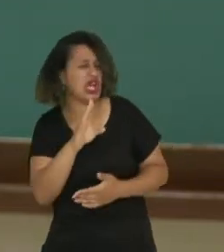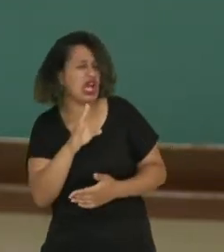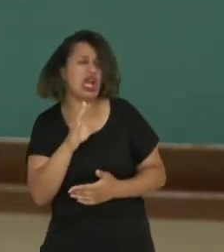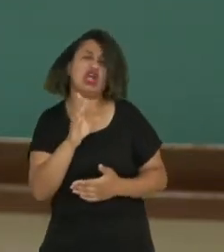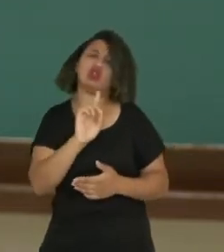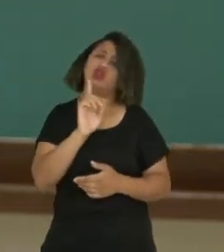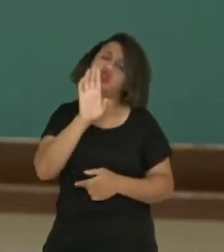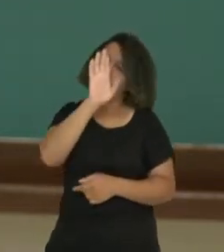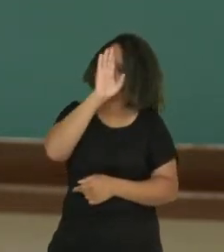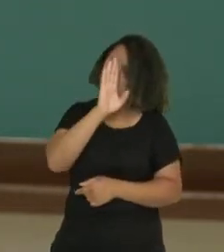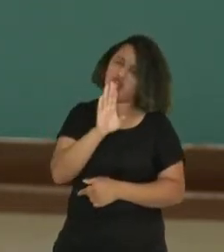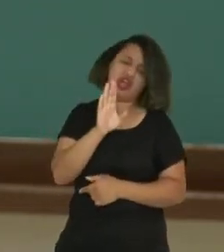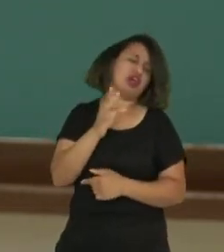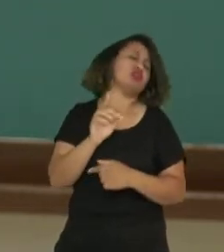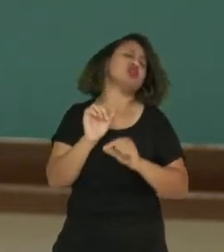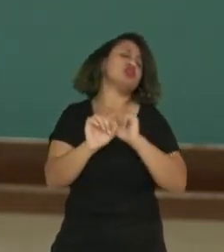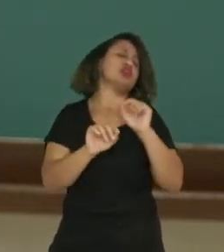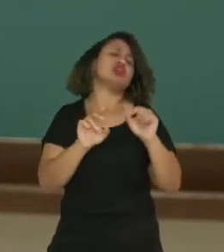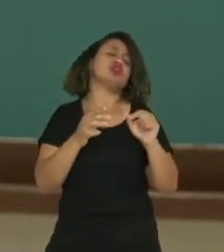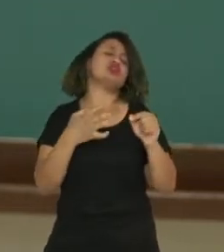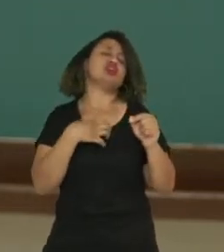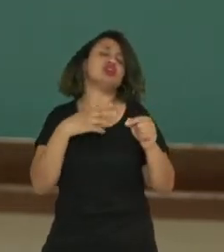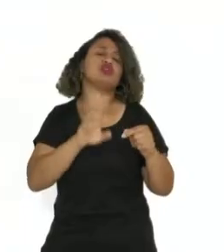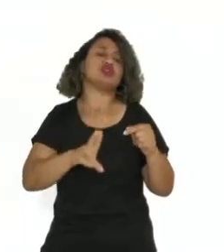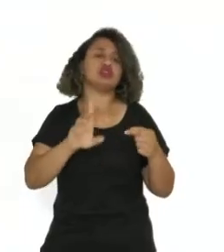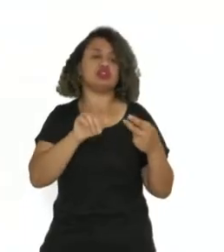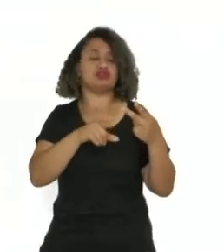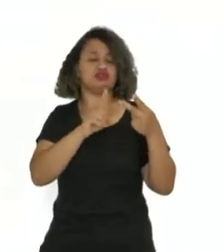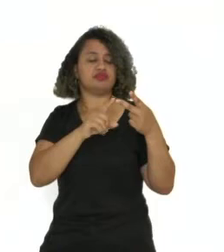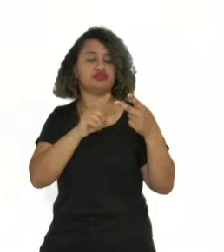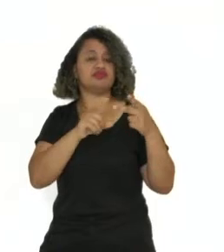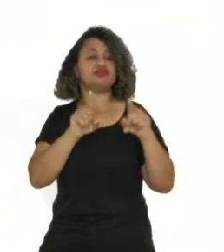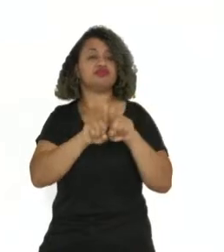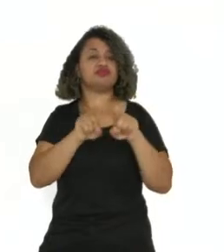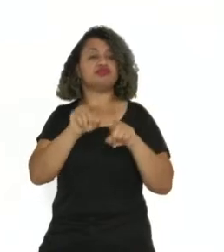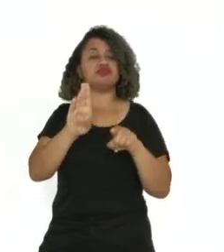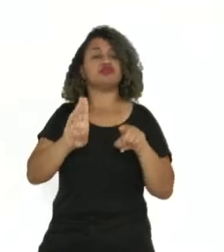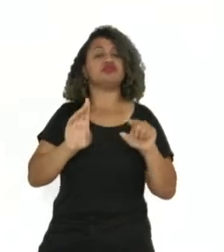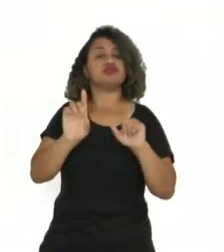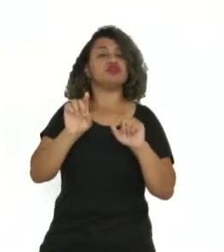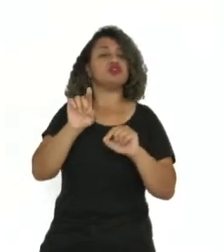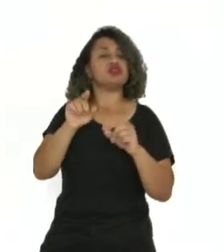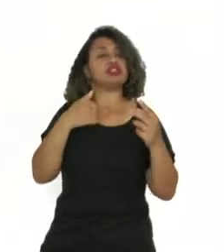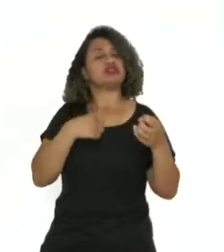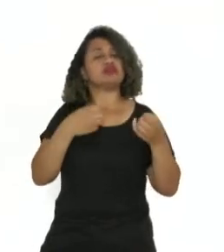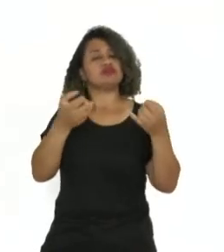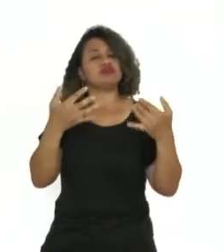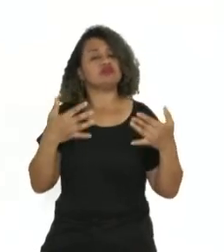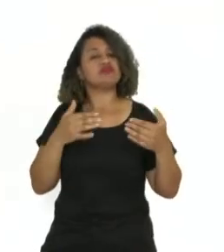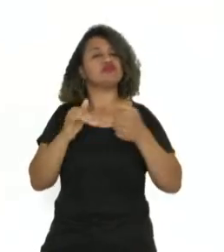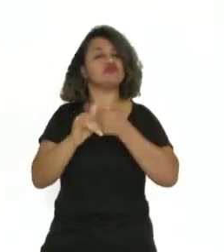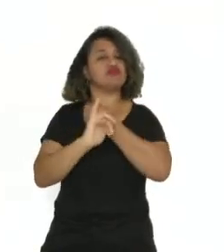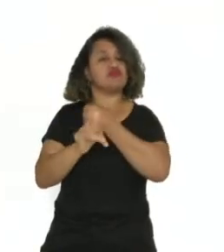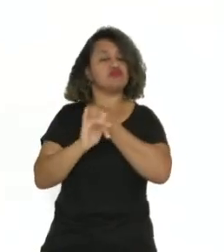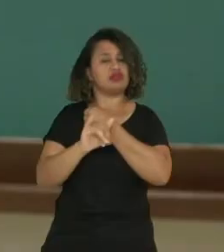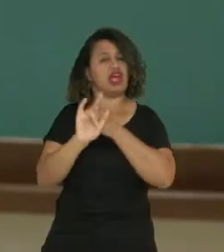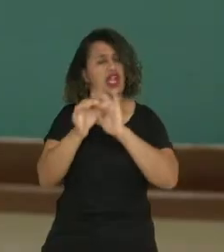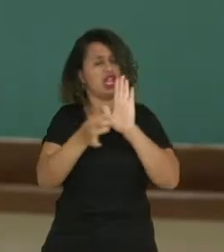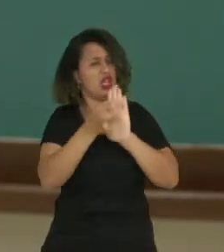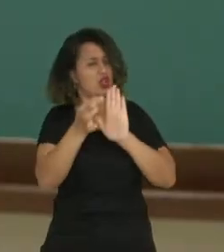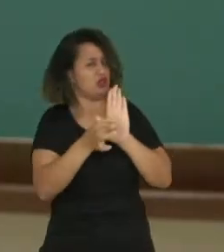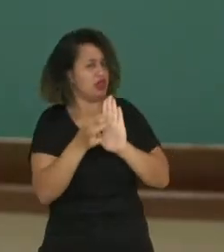discurso indireto. Qual é o discurso empregado? E mais, na letra B. Você diria que esta crônica é